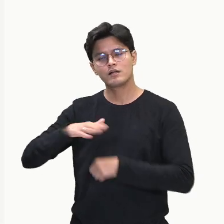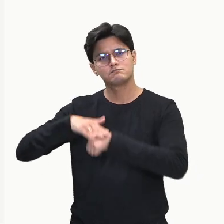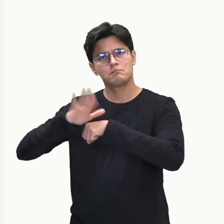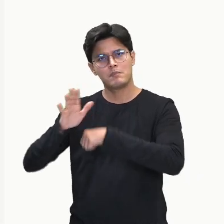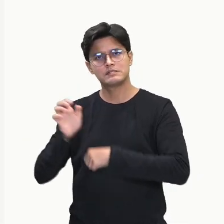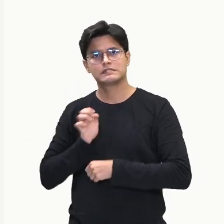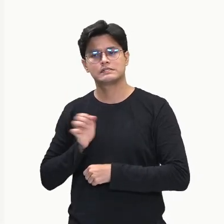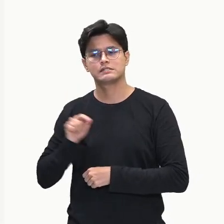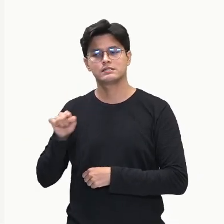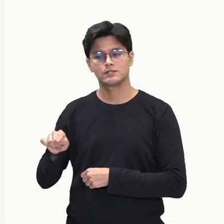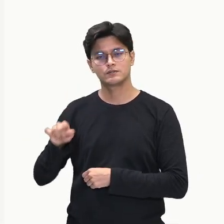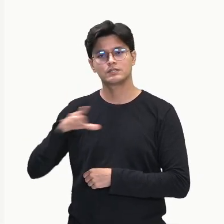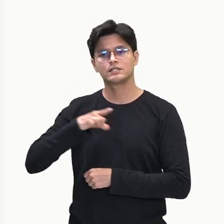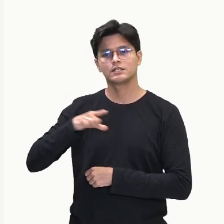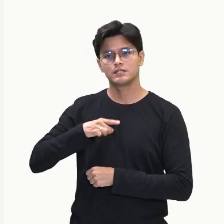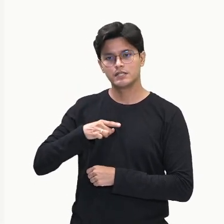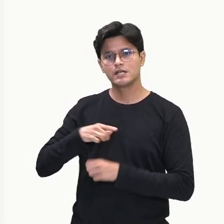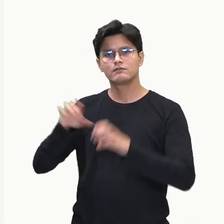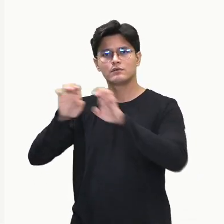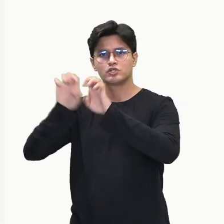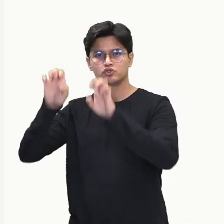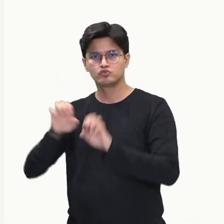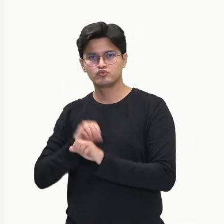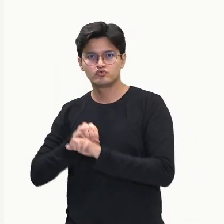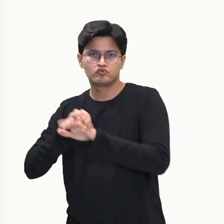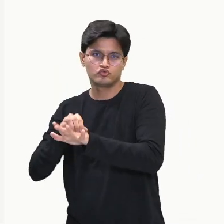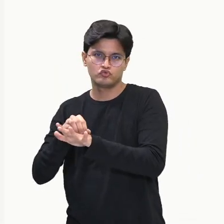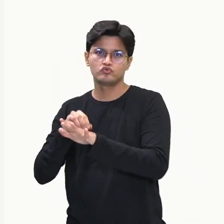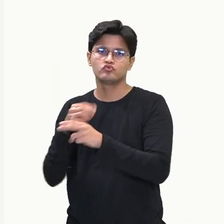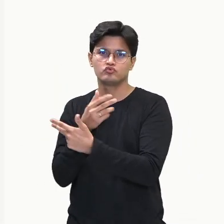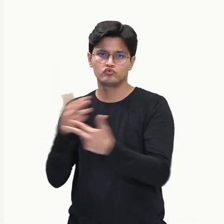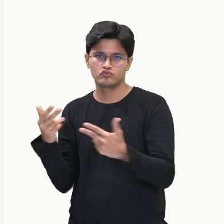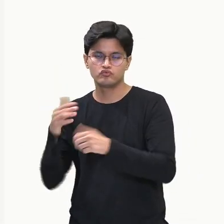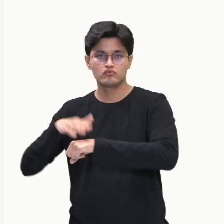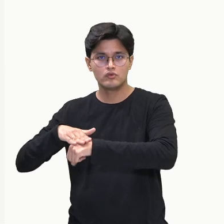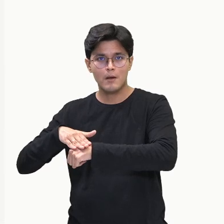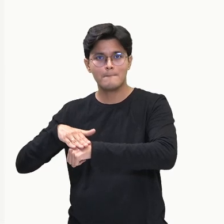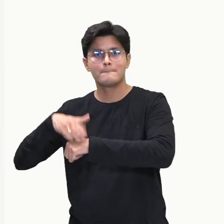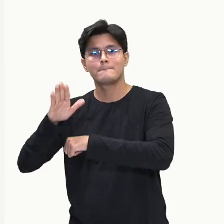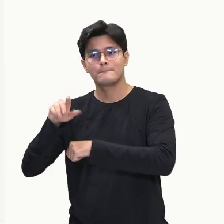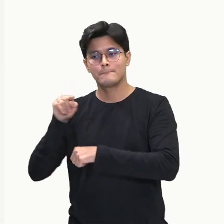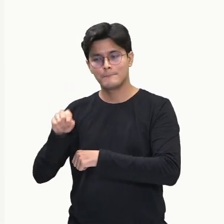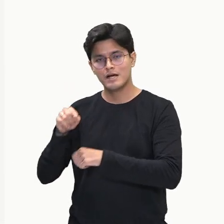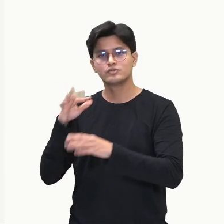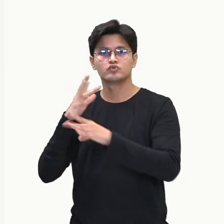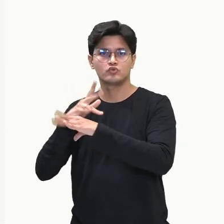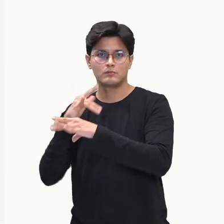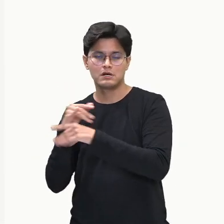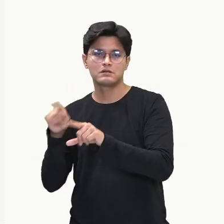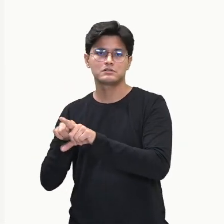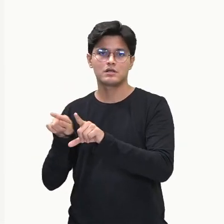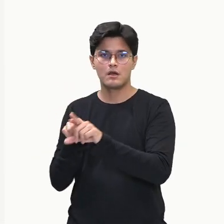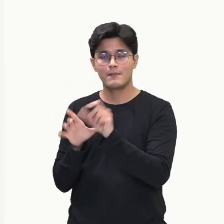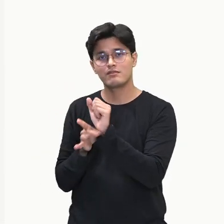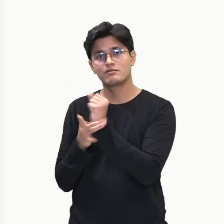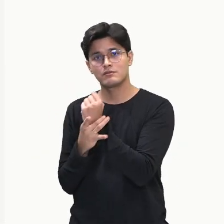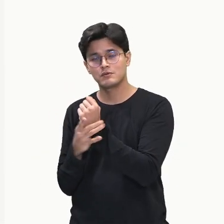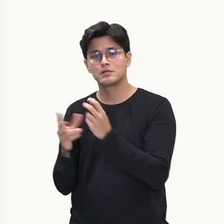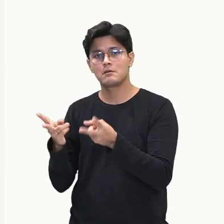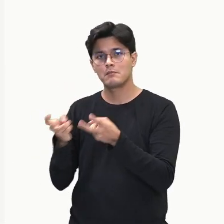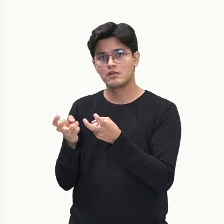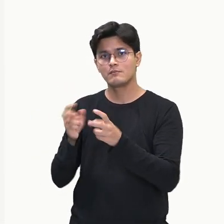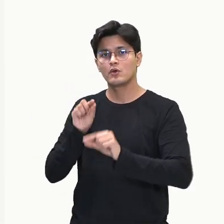temos maior infraestrutura, tanto urbana quanto de segurança, a gente vai ver que são lugares que